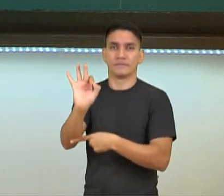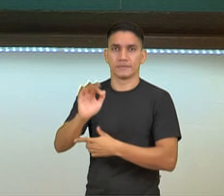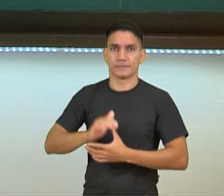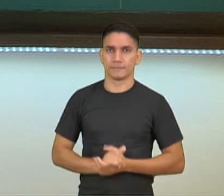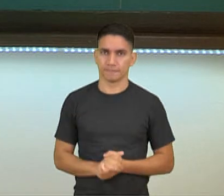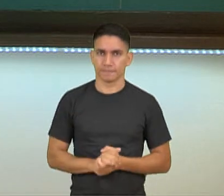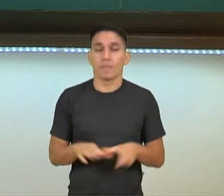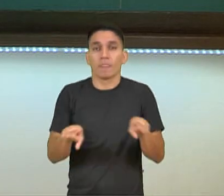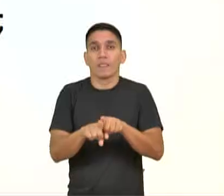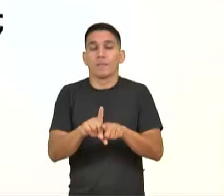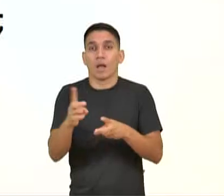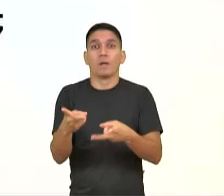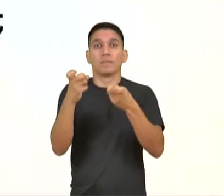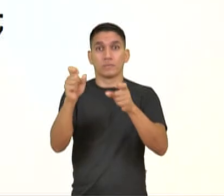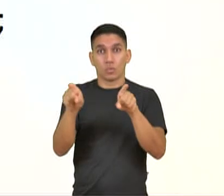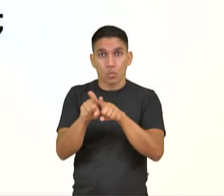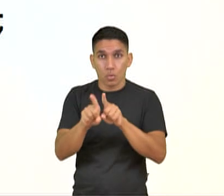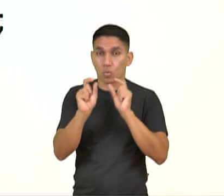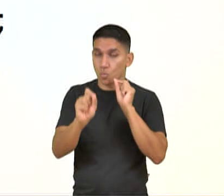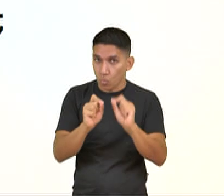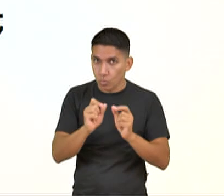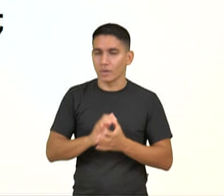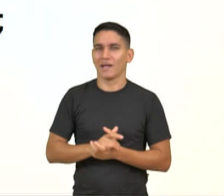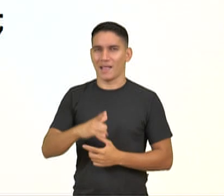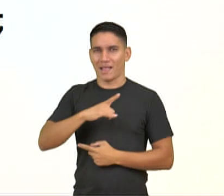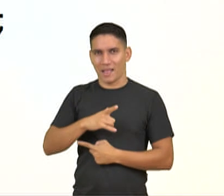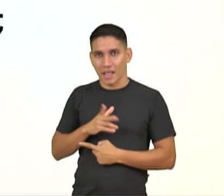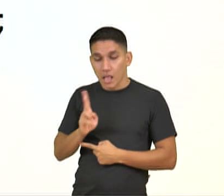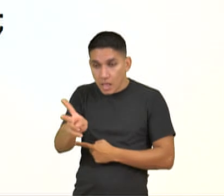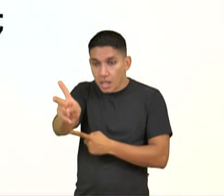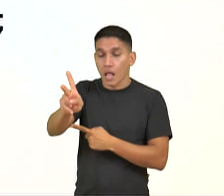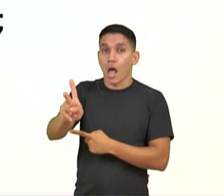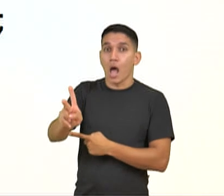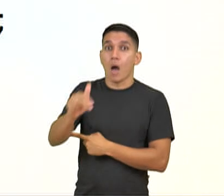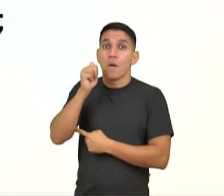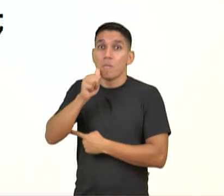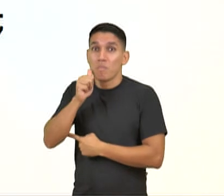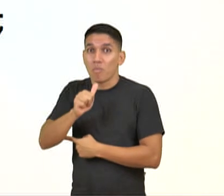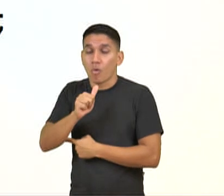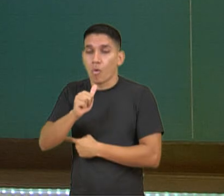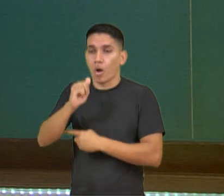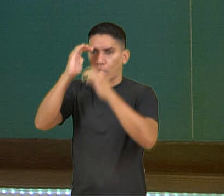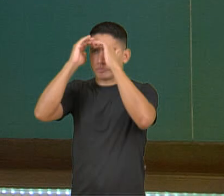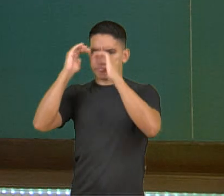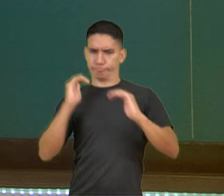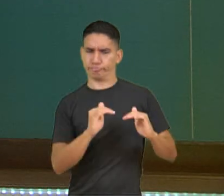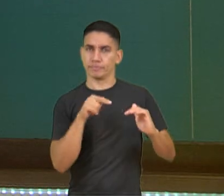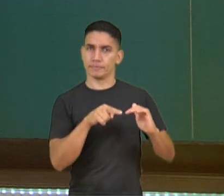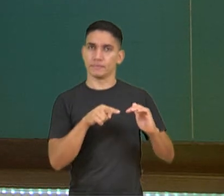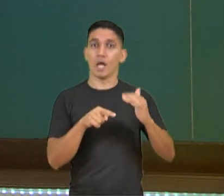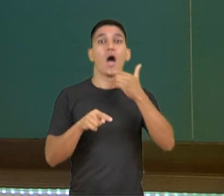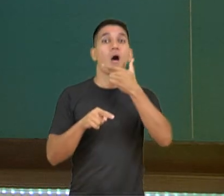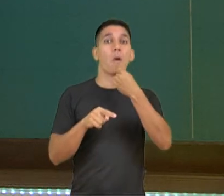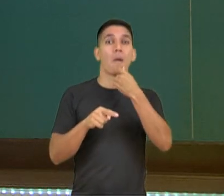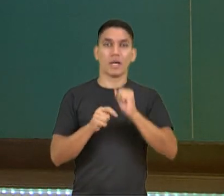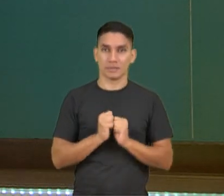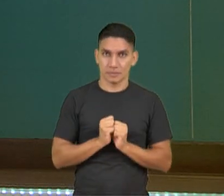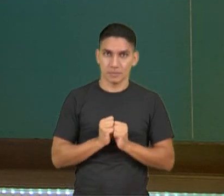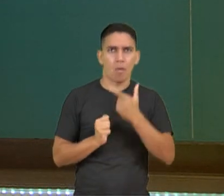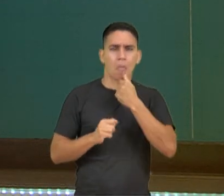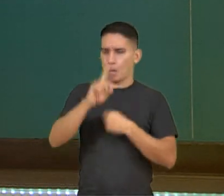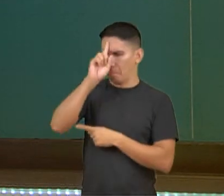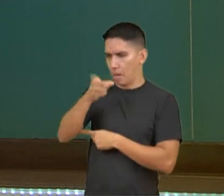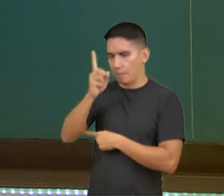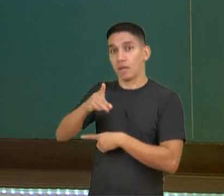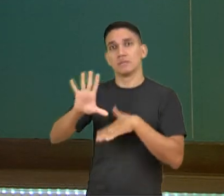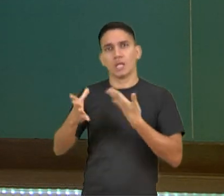França. A gente vai ver também que ele vai manter as mulheres submetidas ao marido. Então, dentro dessas leis